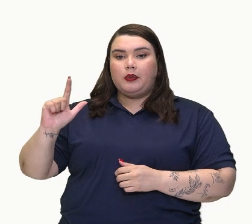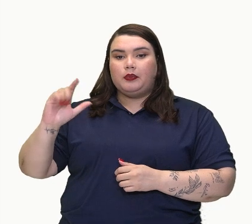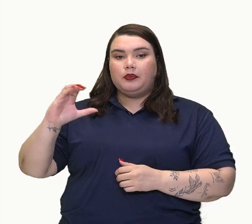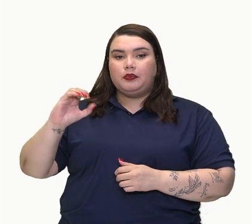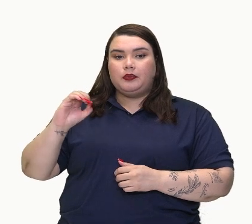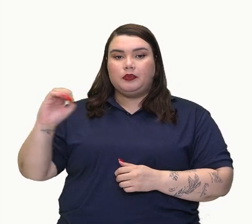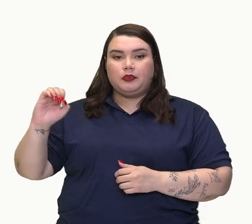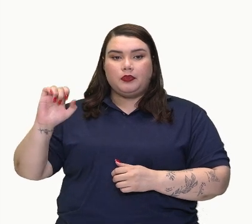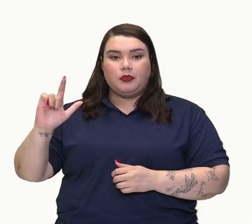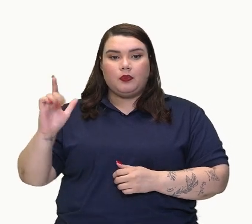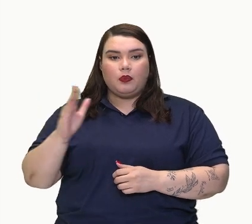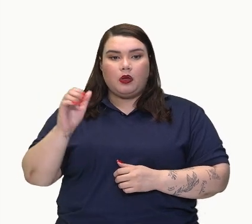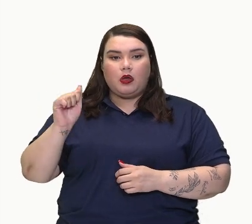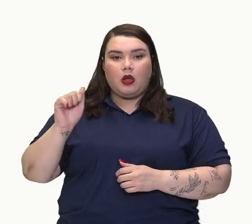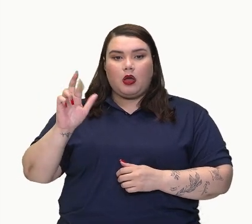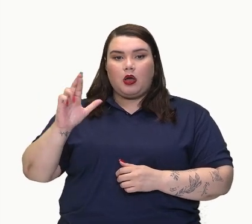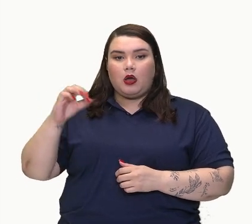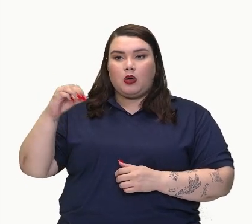aqui de